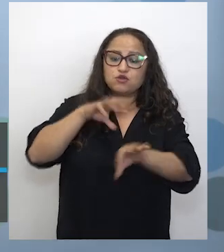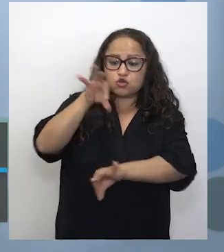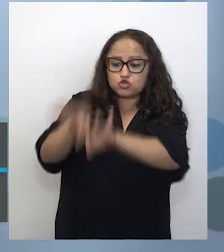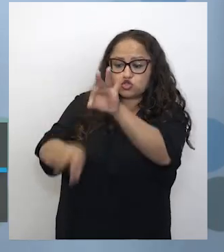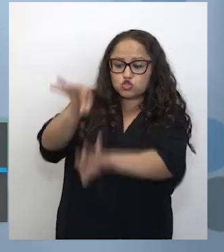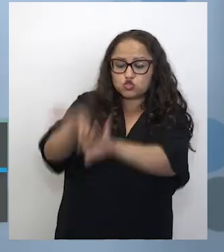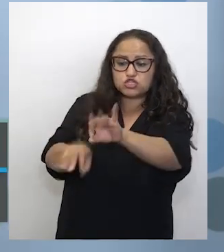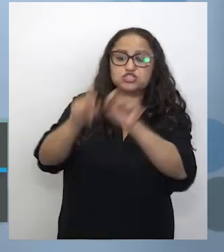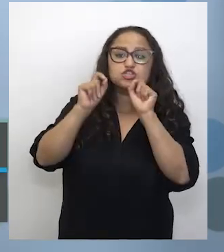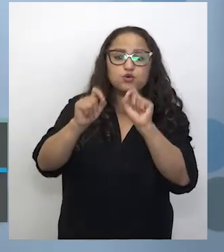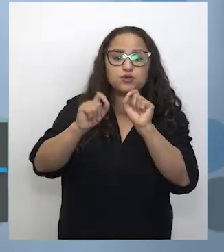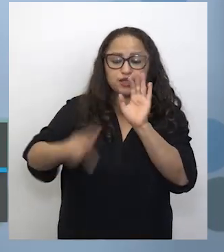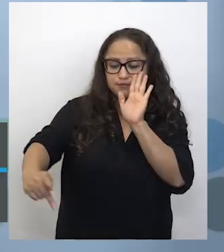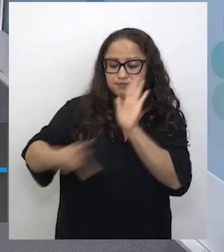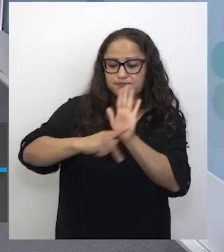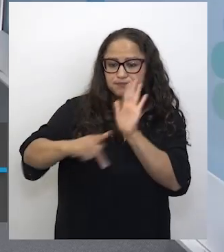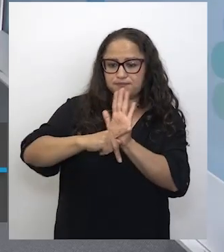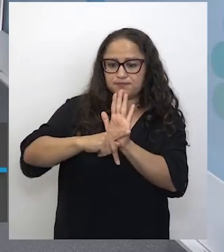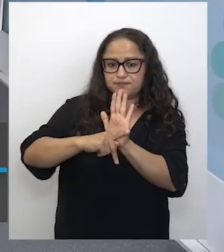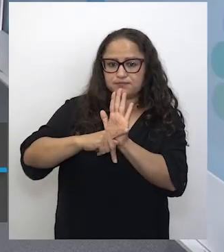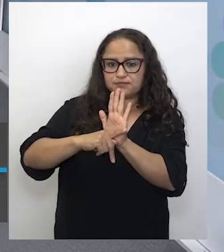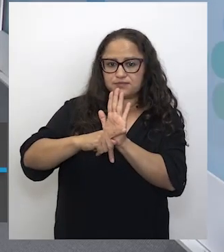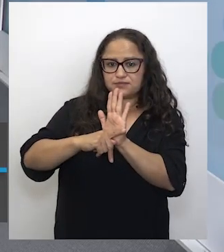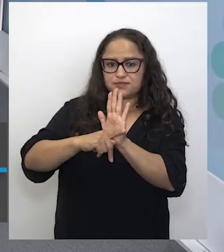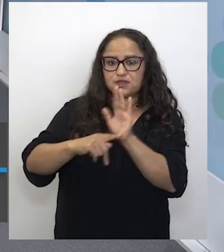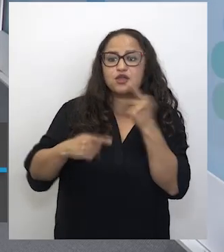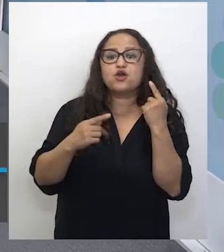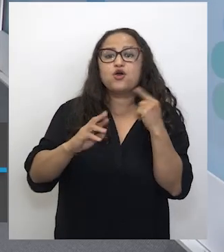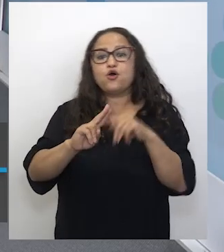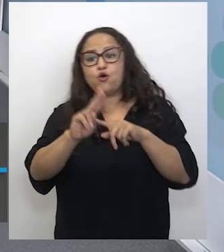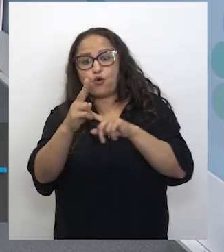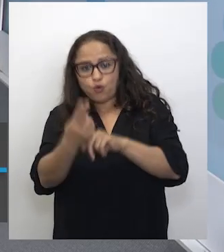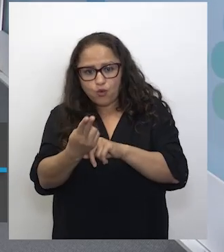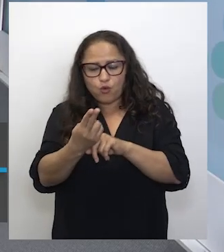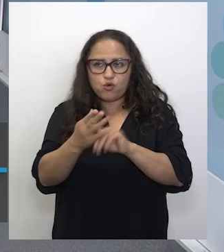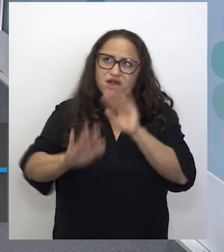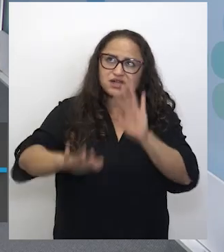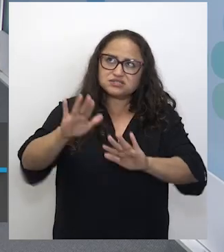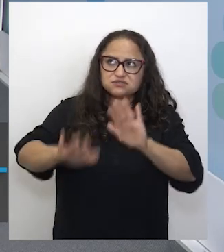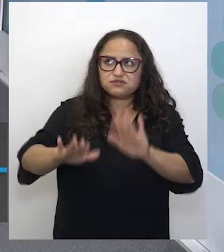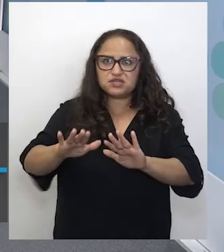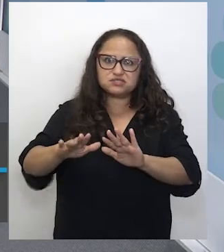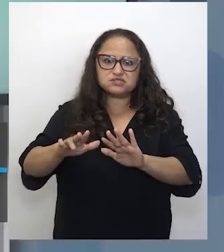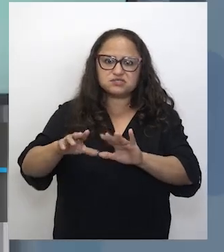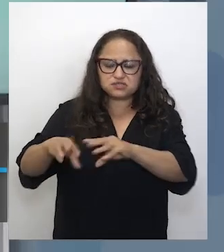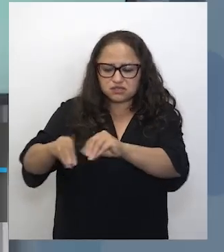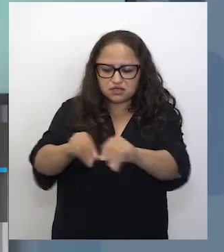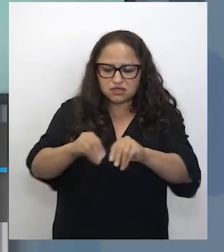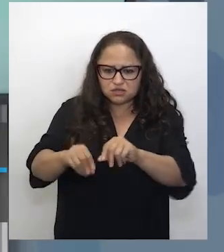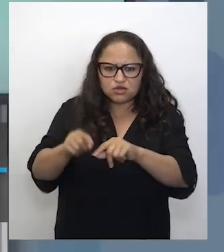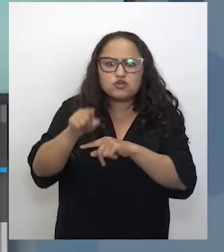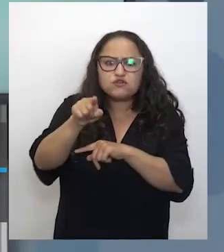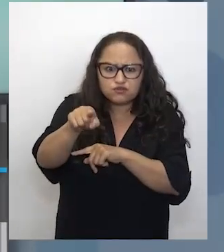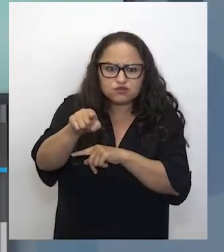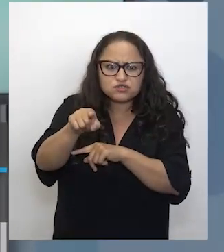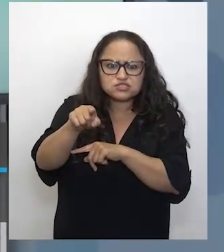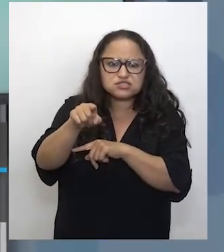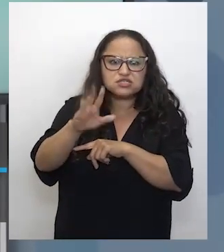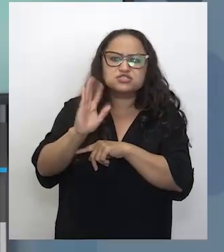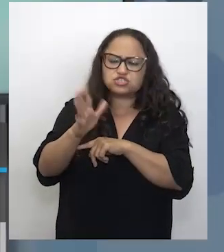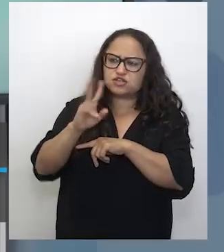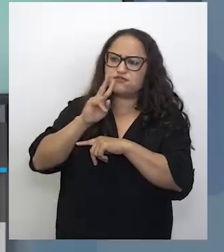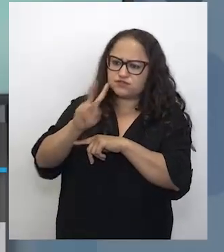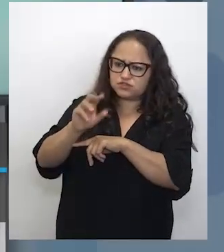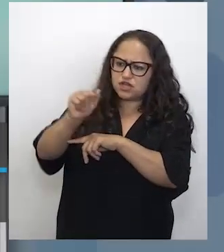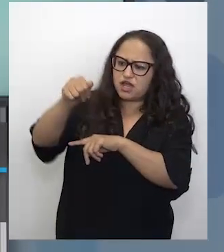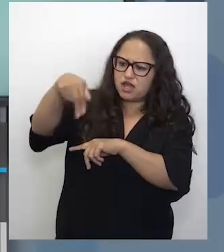o de propriedade. Então, ou às vezes territórios, quando a gente fala, né, vocês já tiveram, acredito, isso com o Antônio, por isso que eu